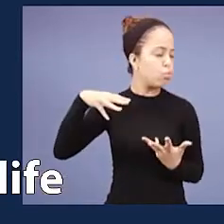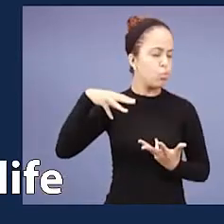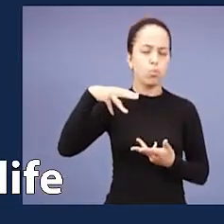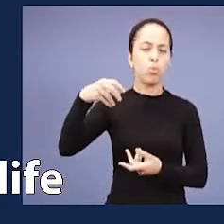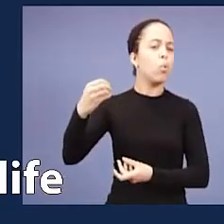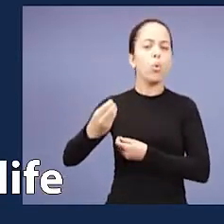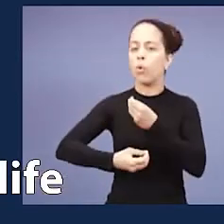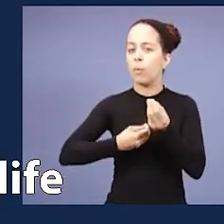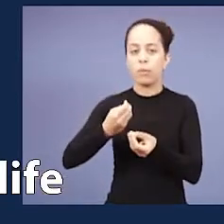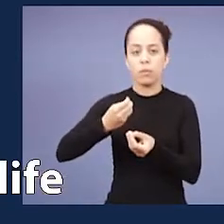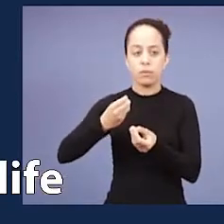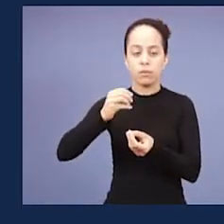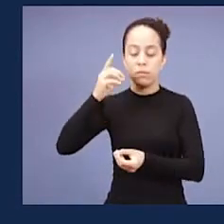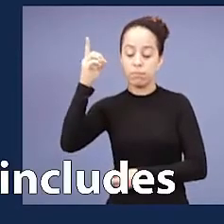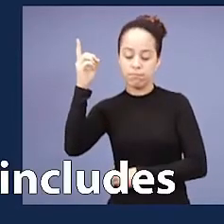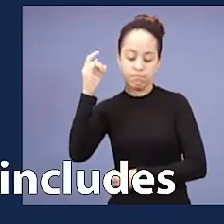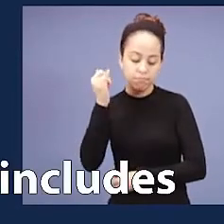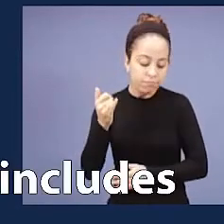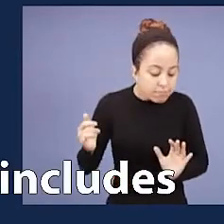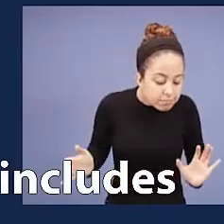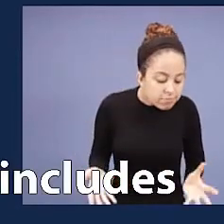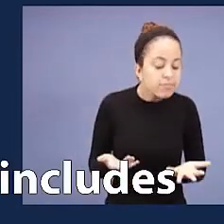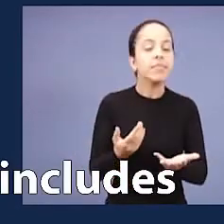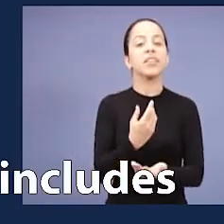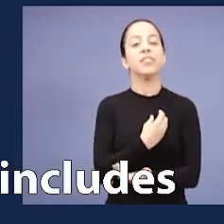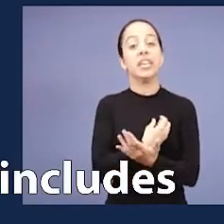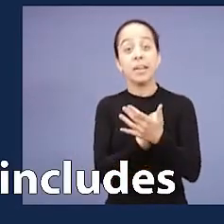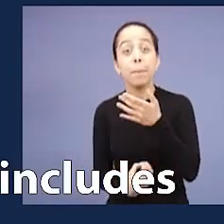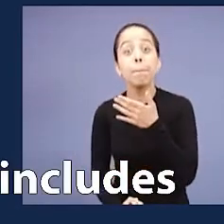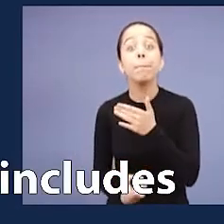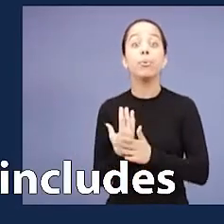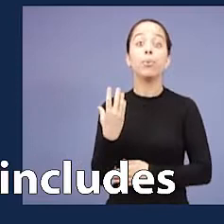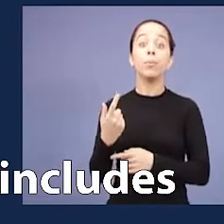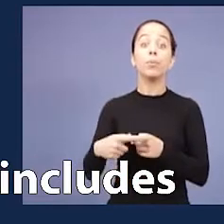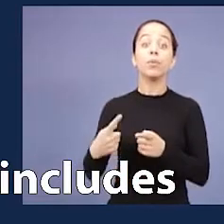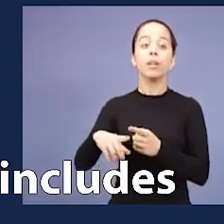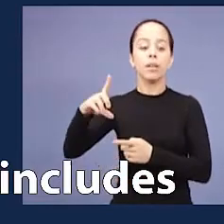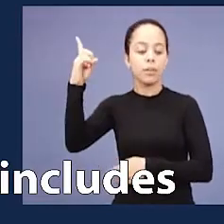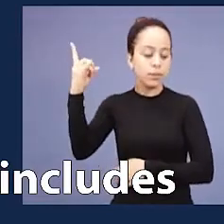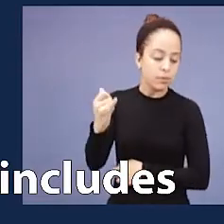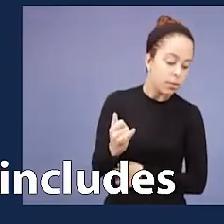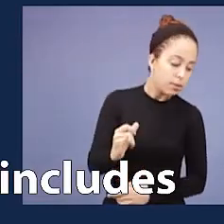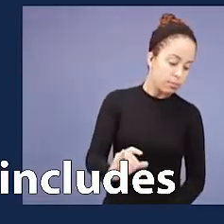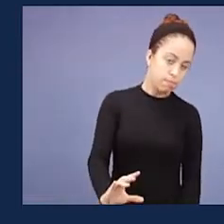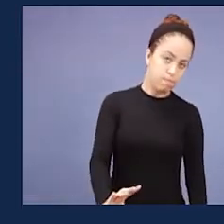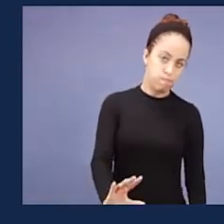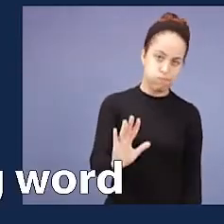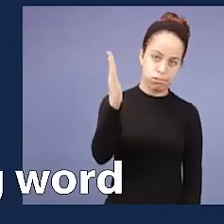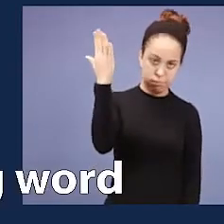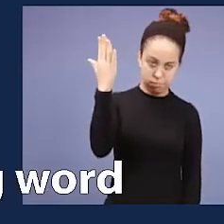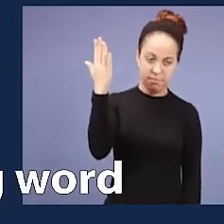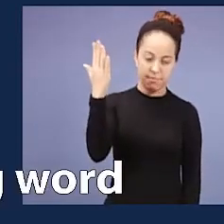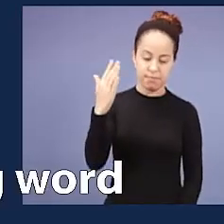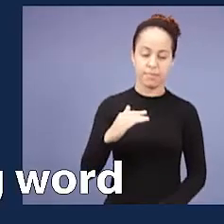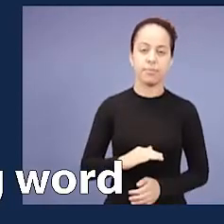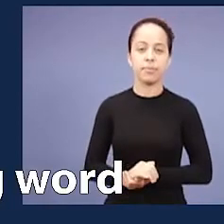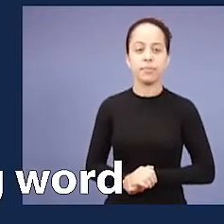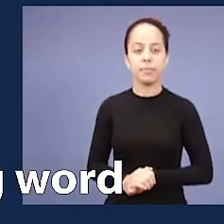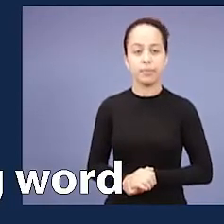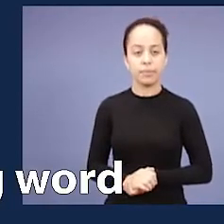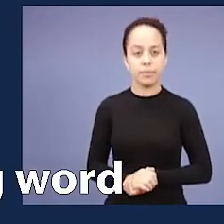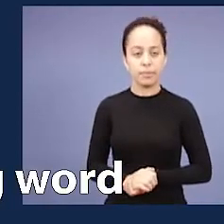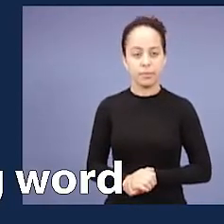suscitando a vida mediante seu merda soberano que engloba todas as ações